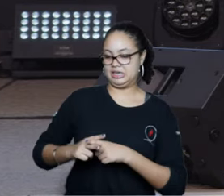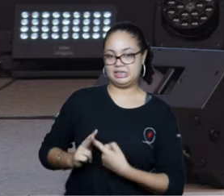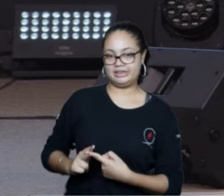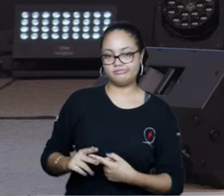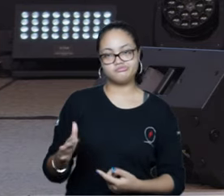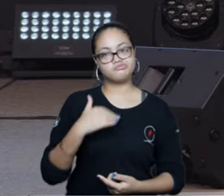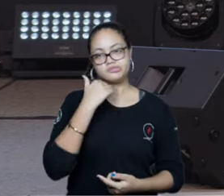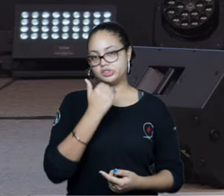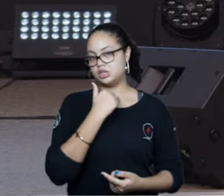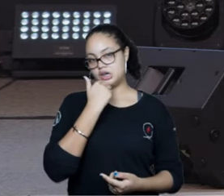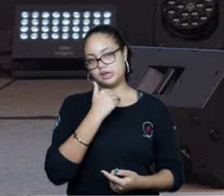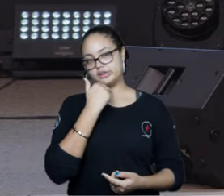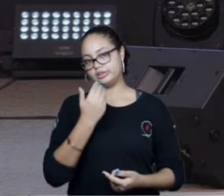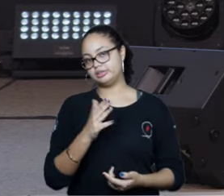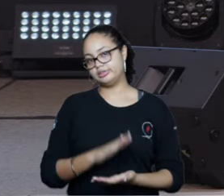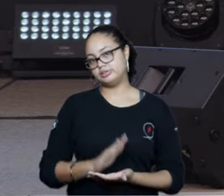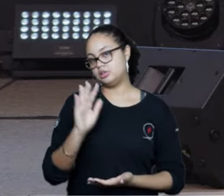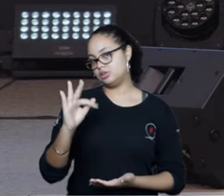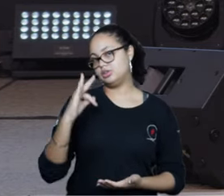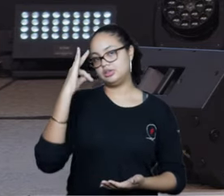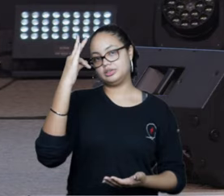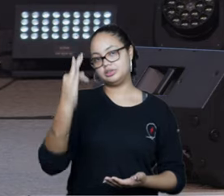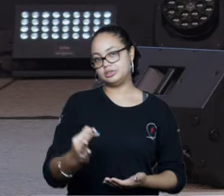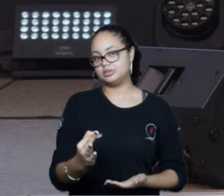nada filha um dia vai aparecer